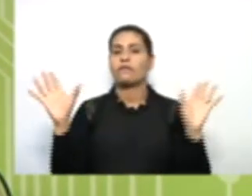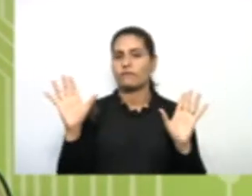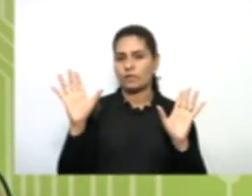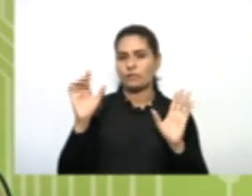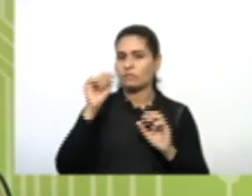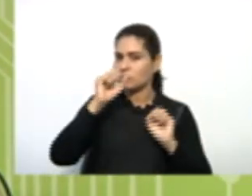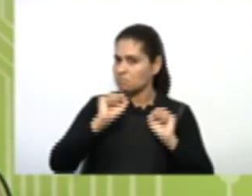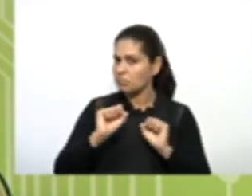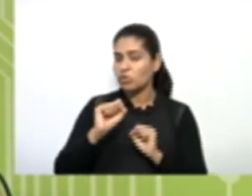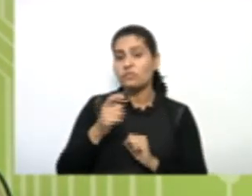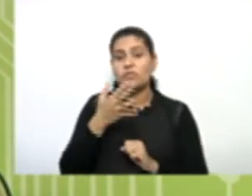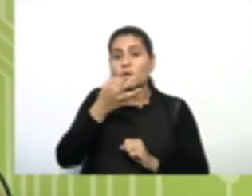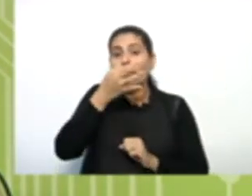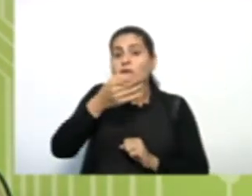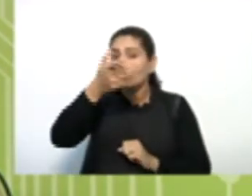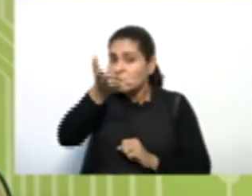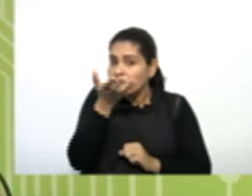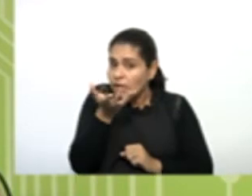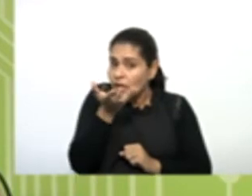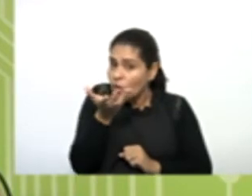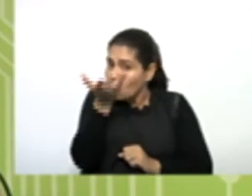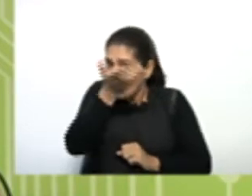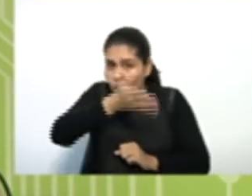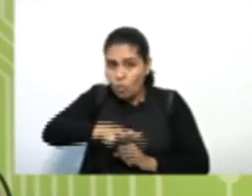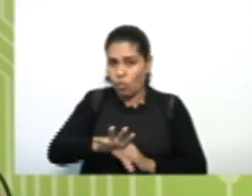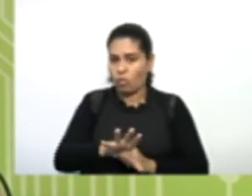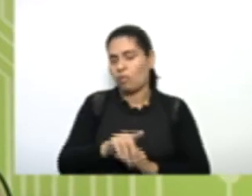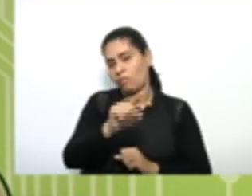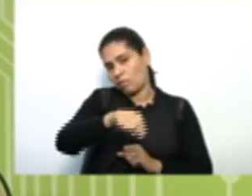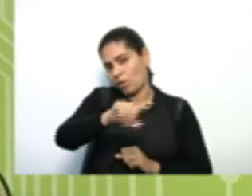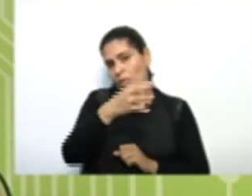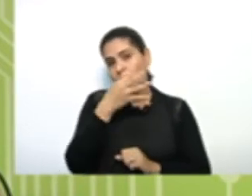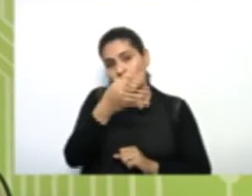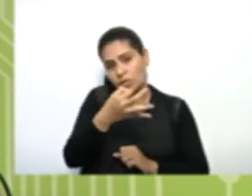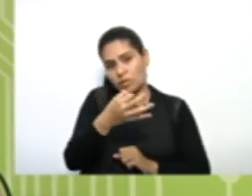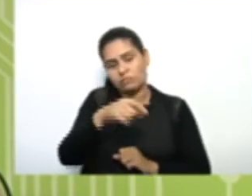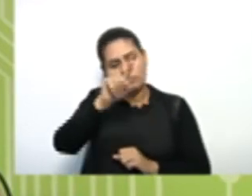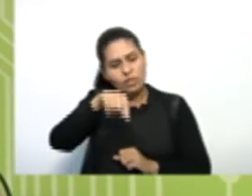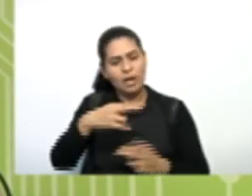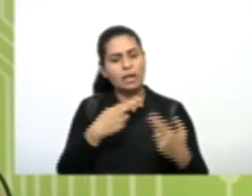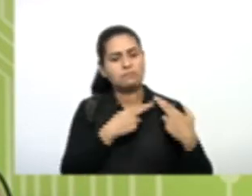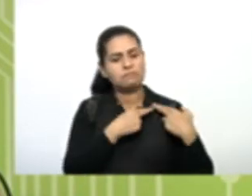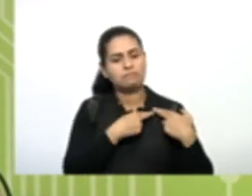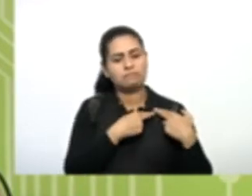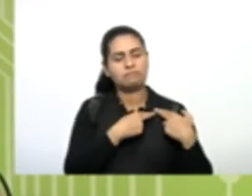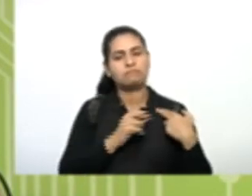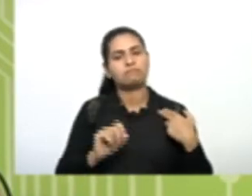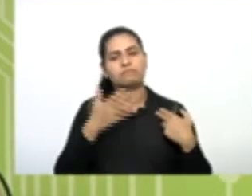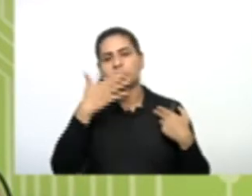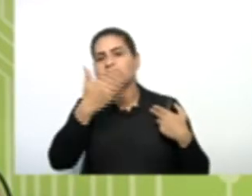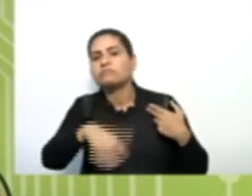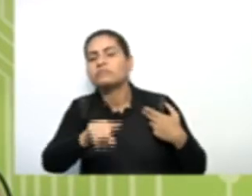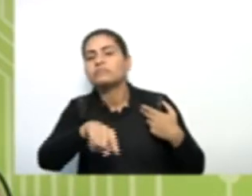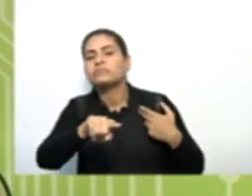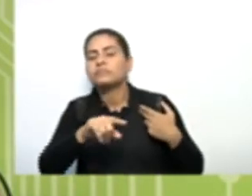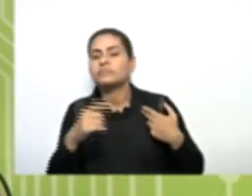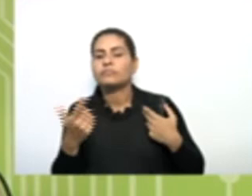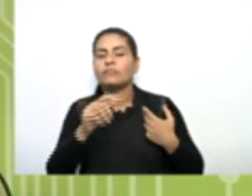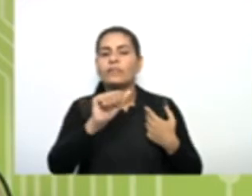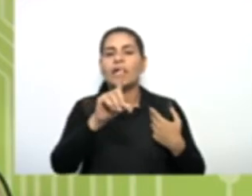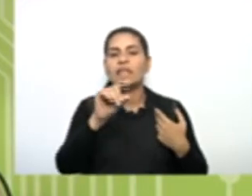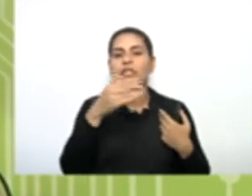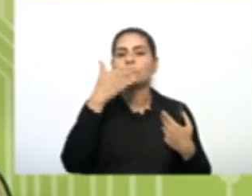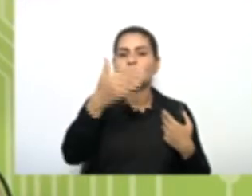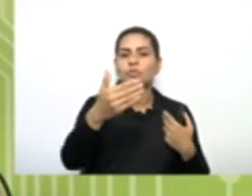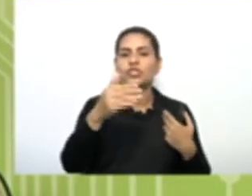adesão, você tem que decidir fazer parte dela. E isso tem a ver com o seu compromisso, né? A gente não tem adesão, por exemplo,